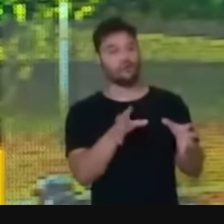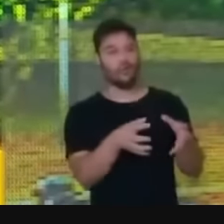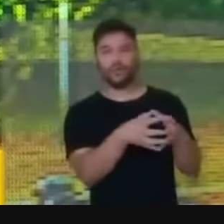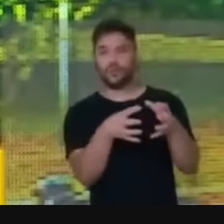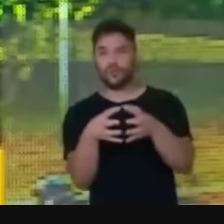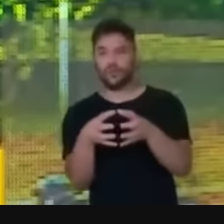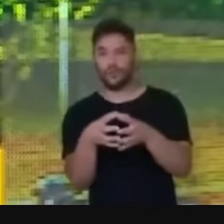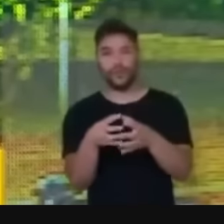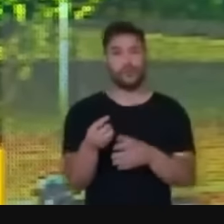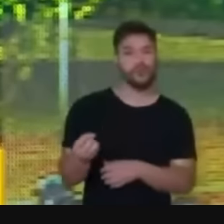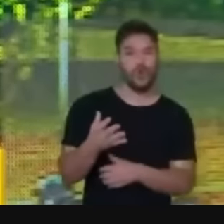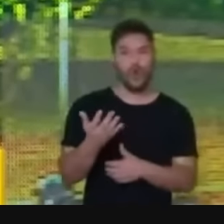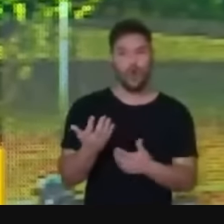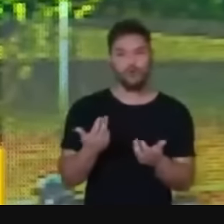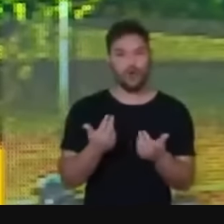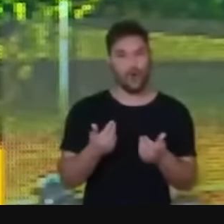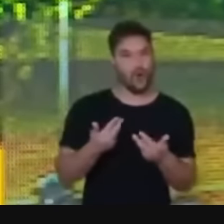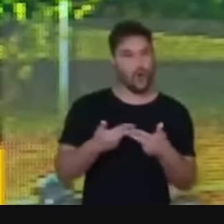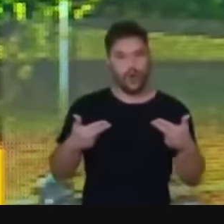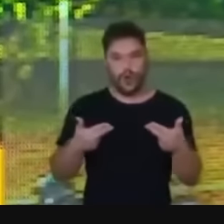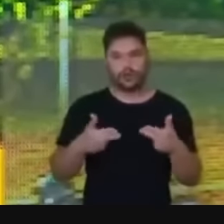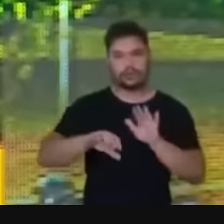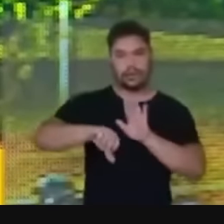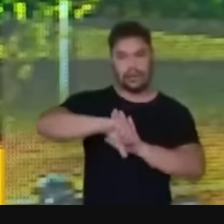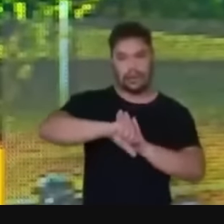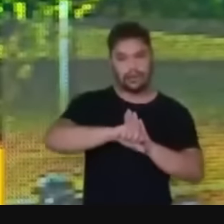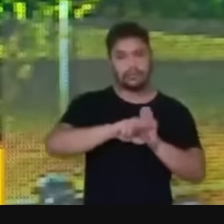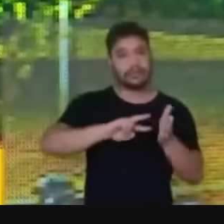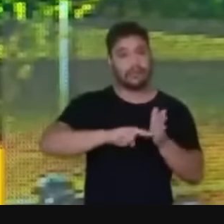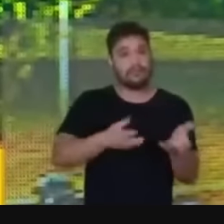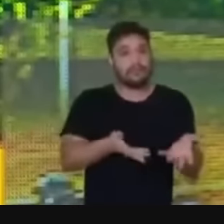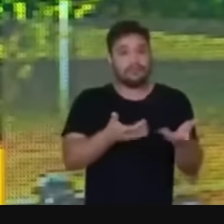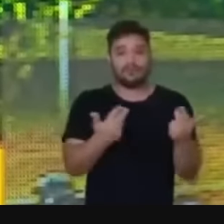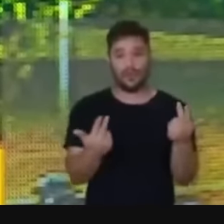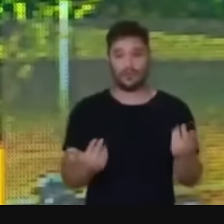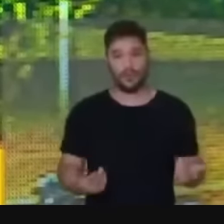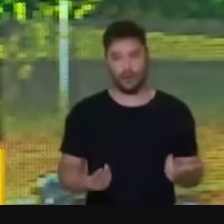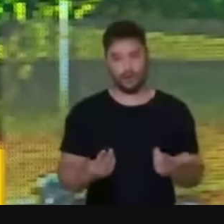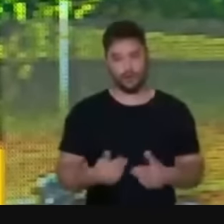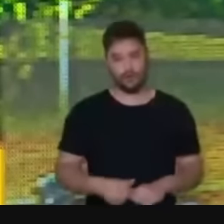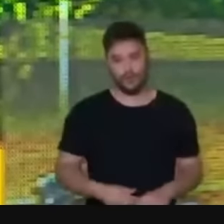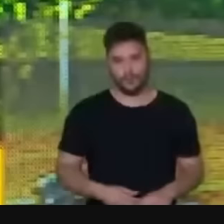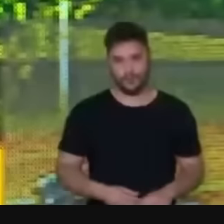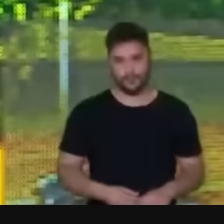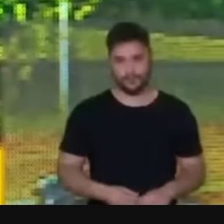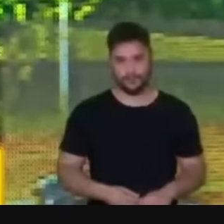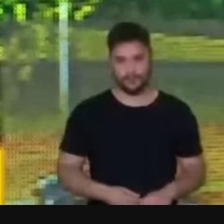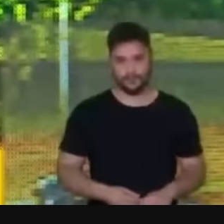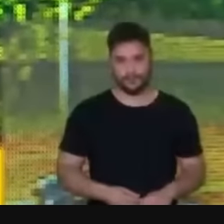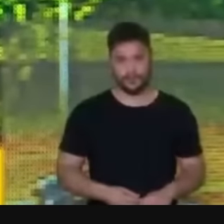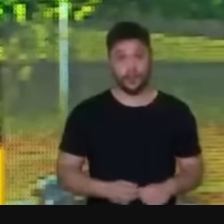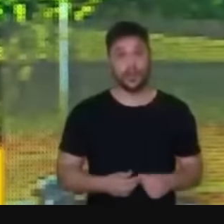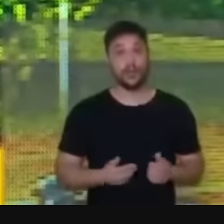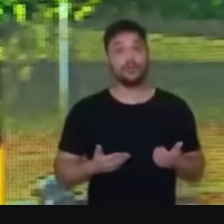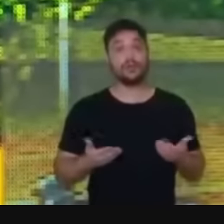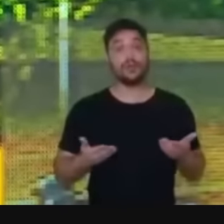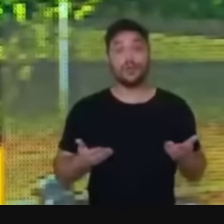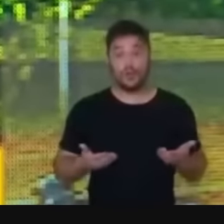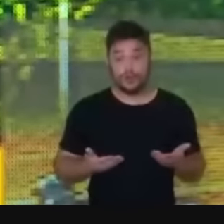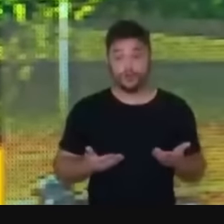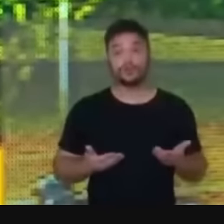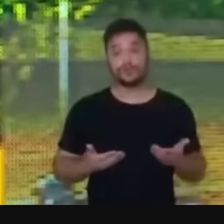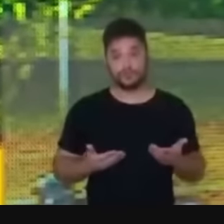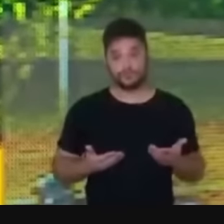de novos atos criminosos e golpistas. E, finalmente, hoje,